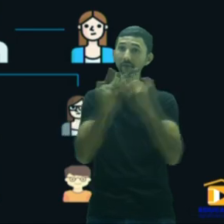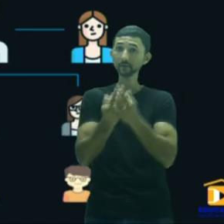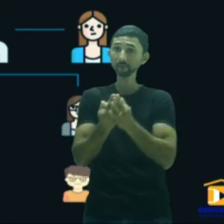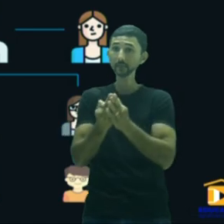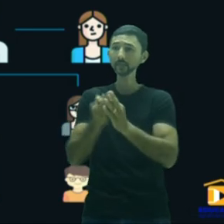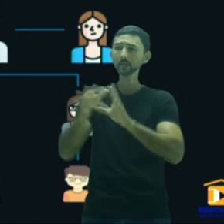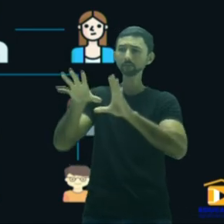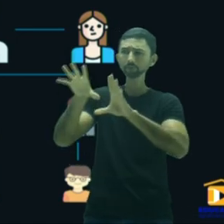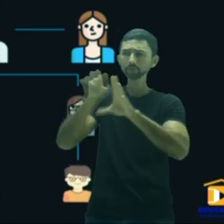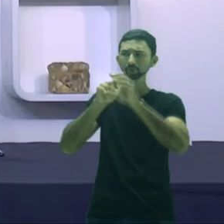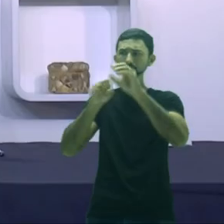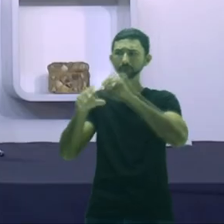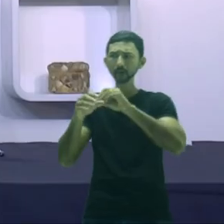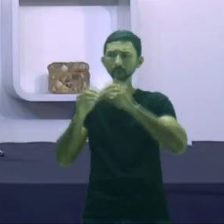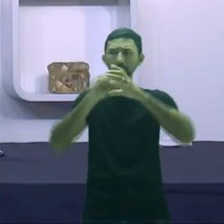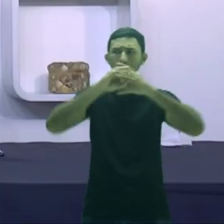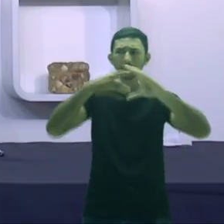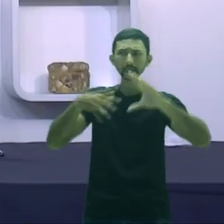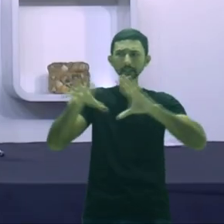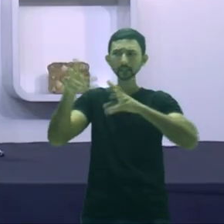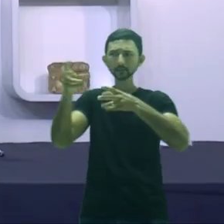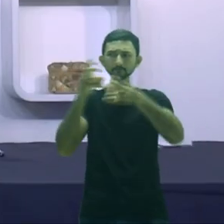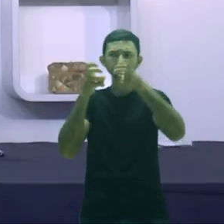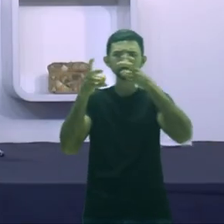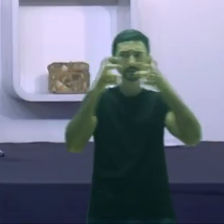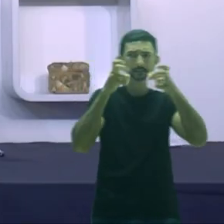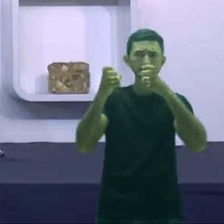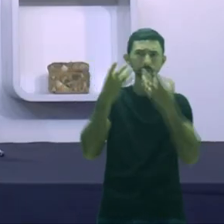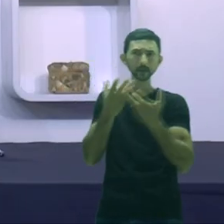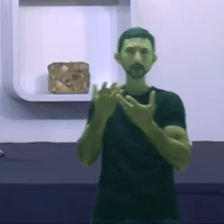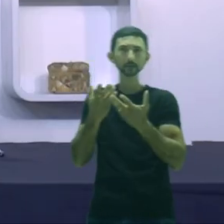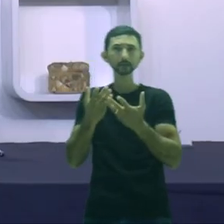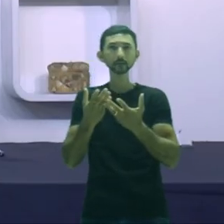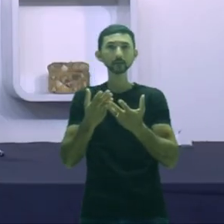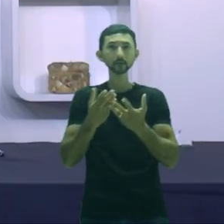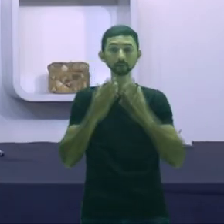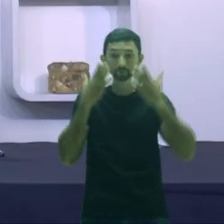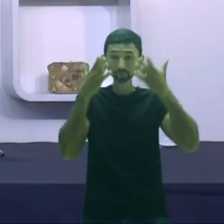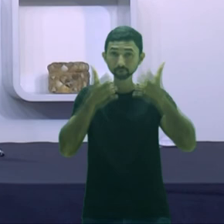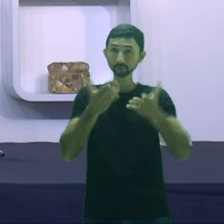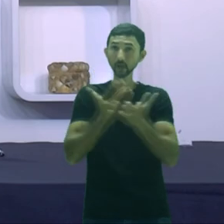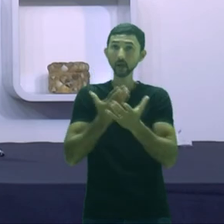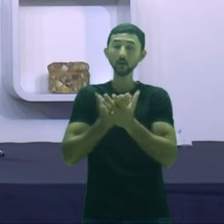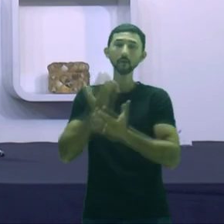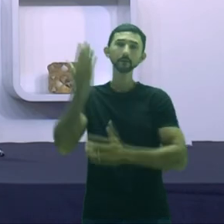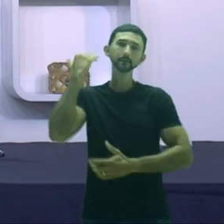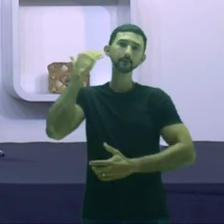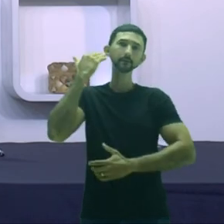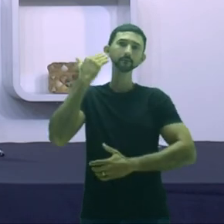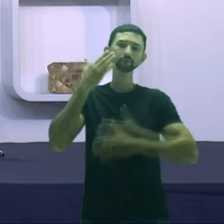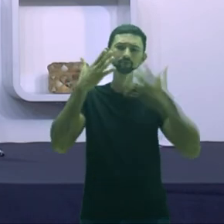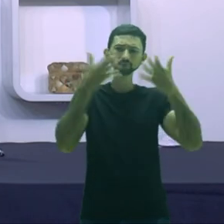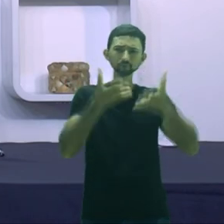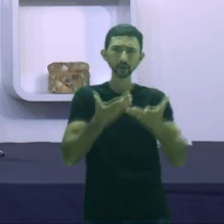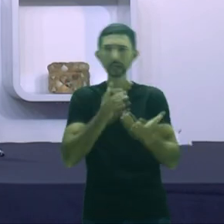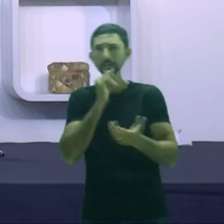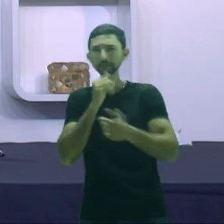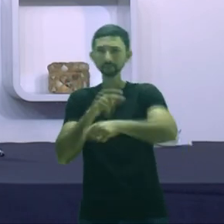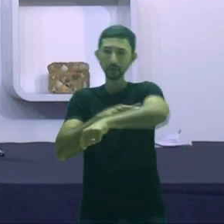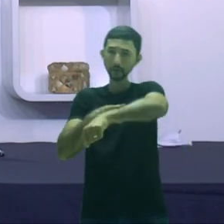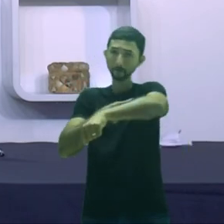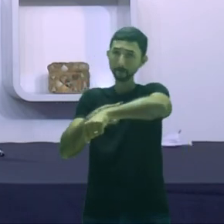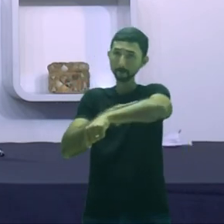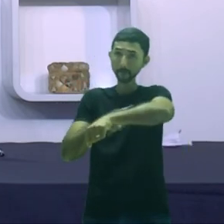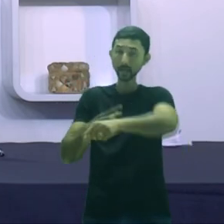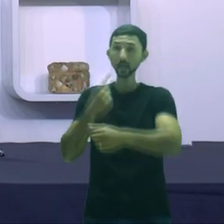pode analisar, que você pode estudar. E essa característica nós enfatizamos bem na aula passada. Tá? Ela pode ser a cor da pele, pode